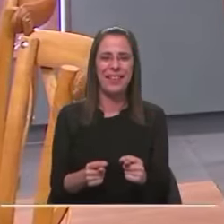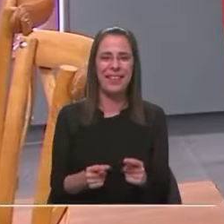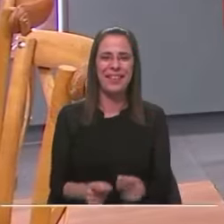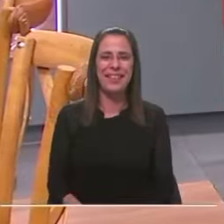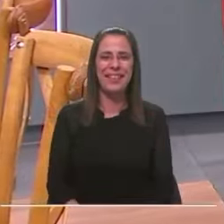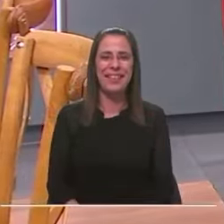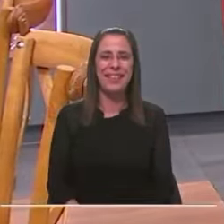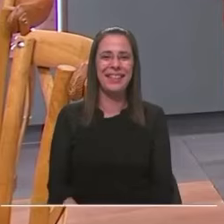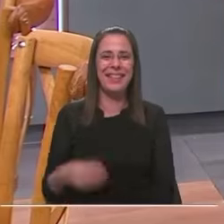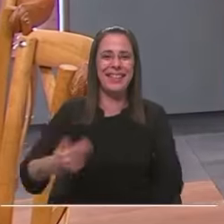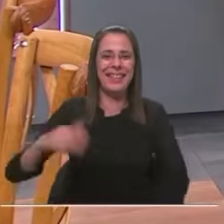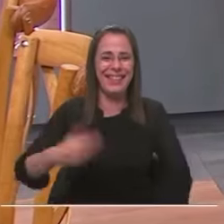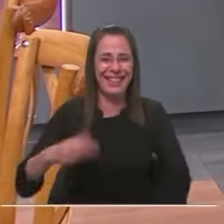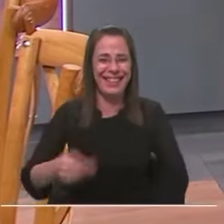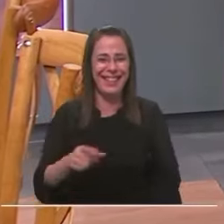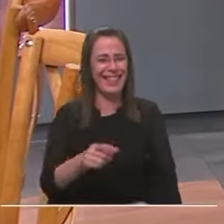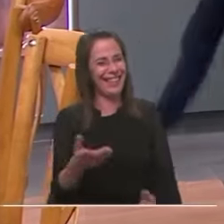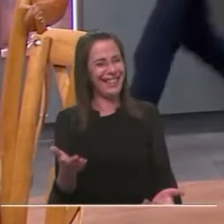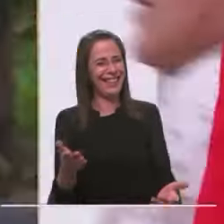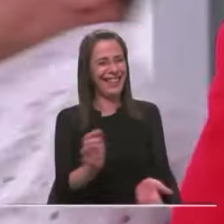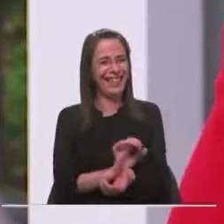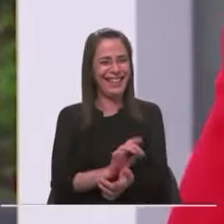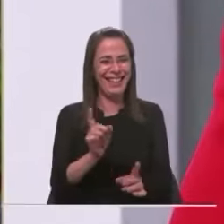ajuda-se. Mas já não vai comer. Então, filho. Força.